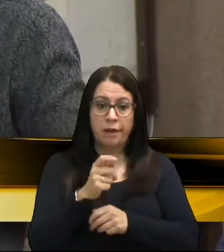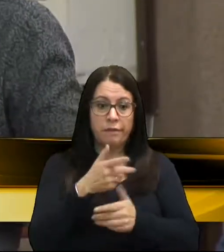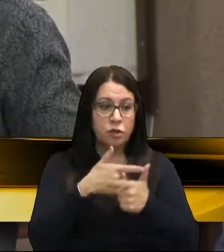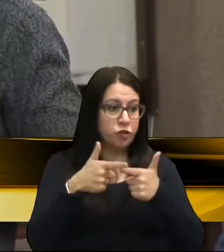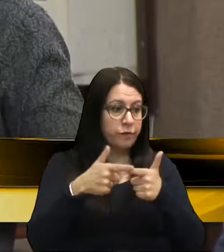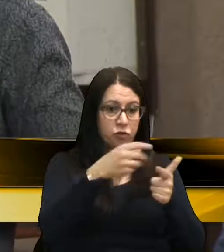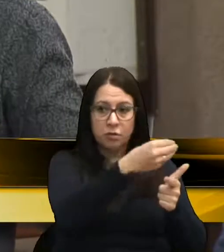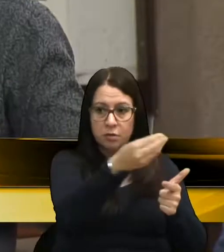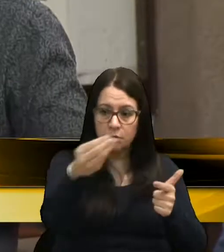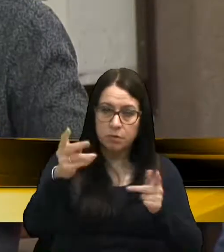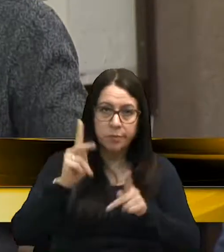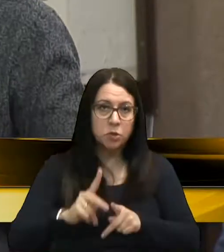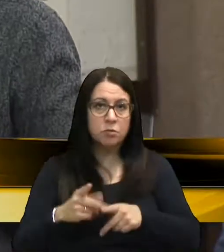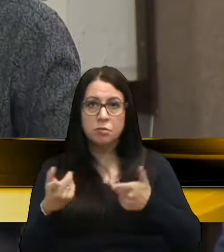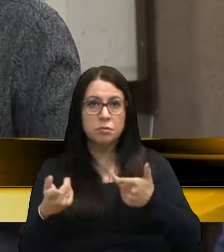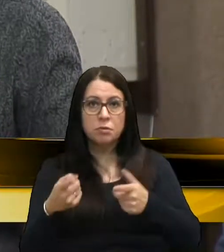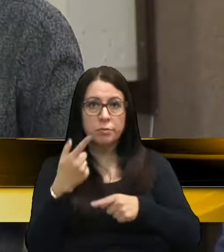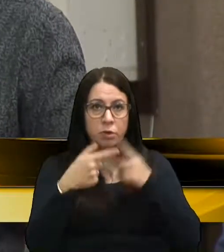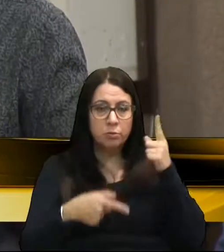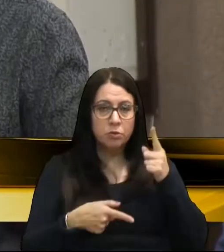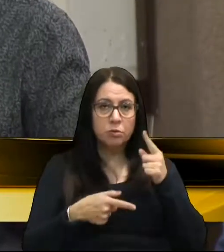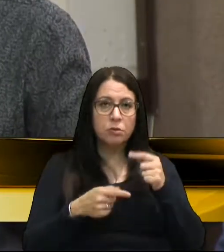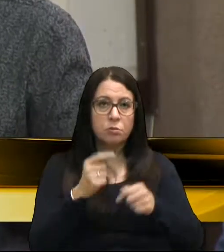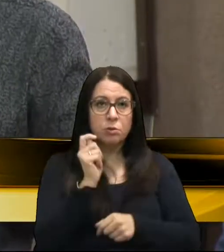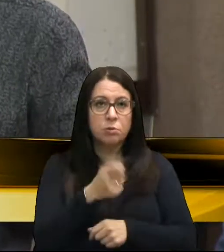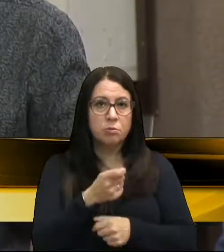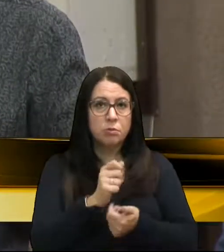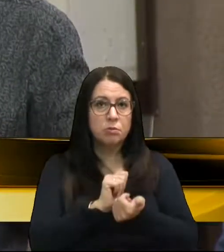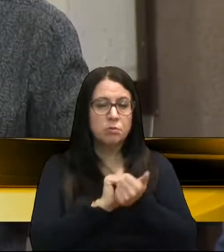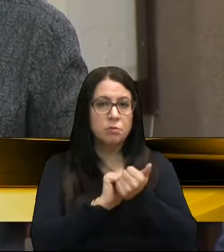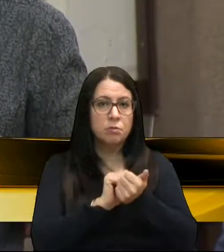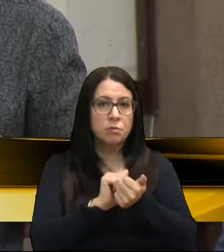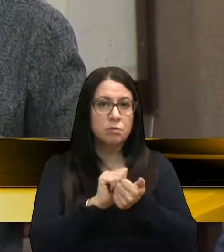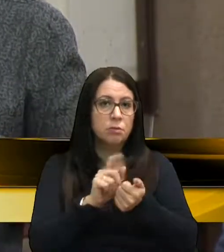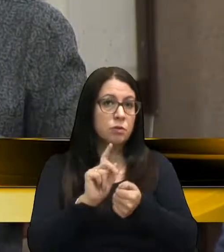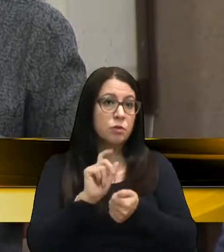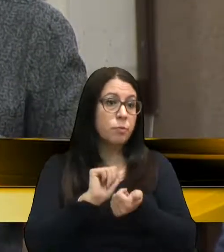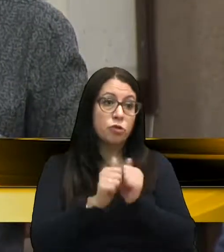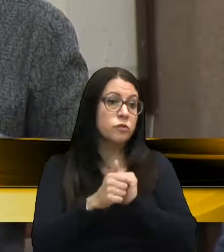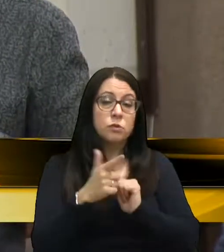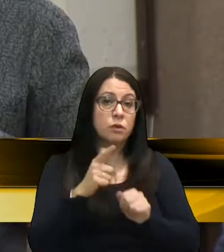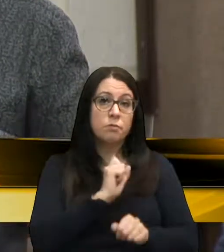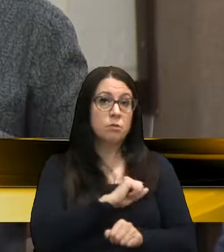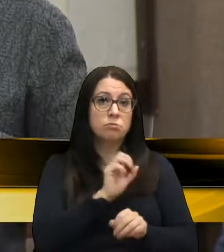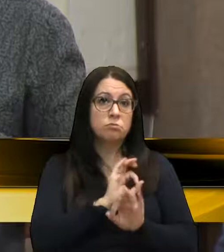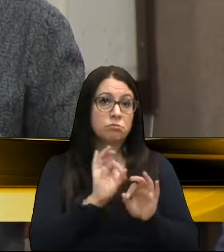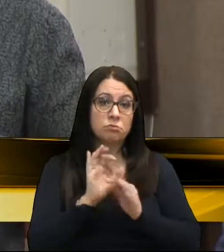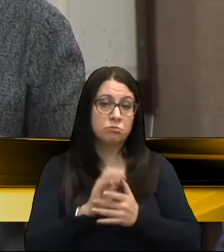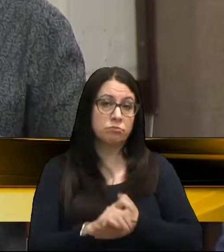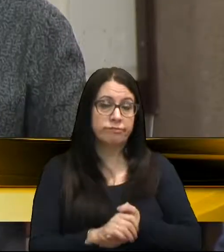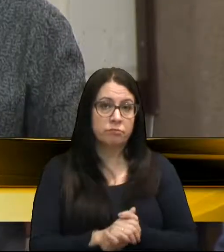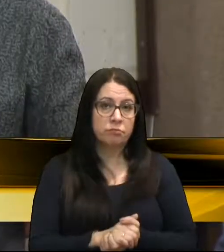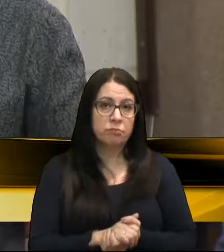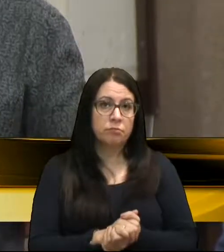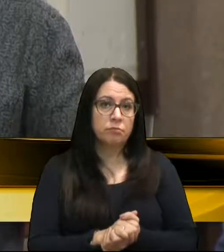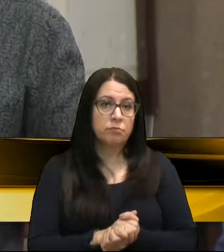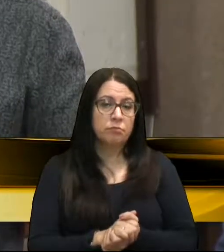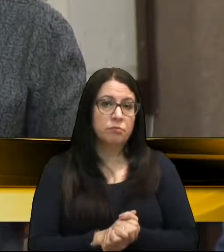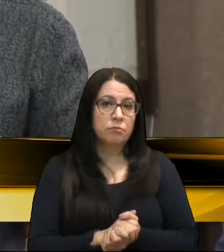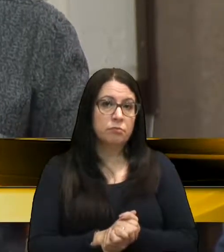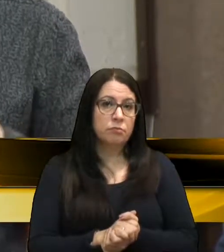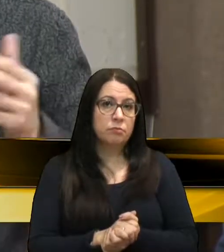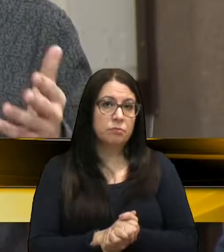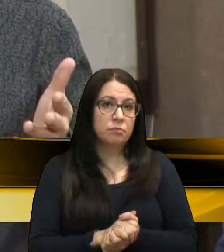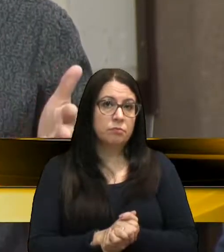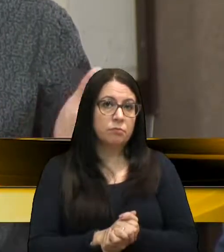proibir a pesca. É uma pesca esportiva que não tem maldade nenhuma. Né? Então, além, eu